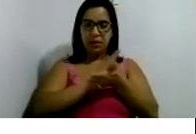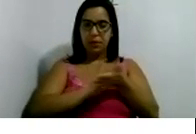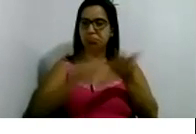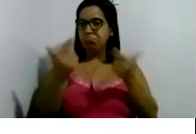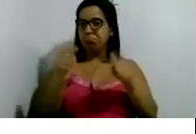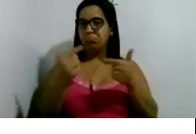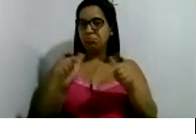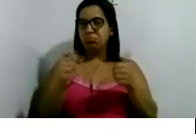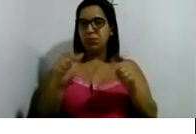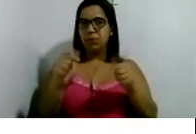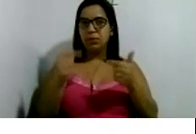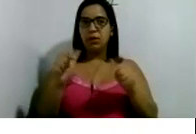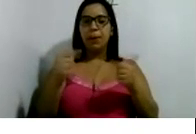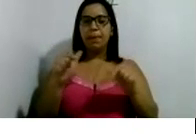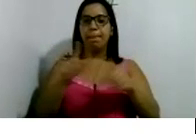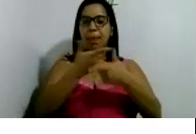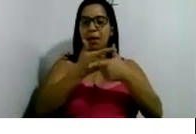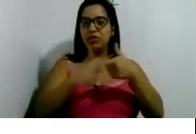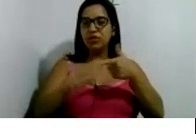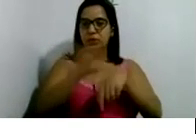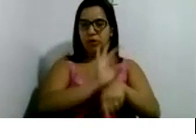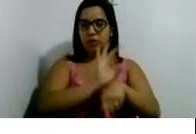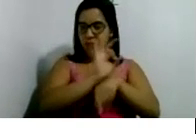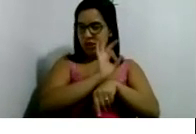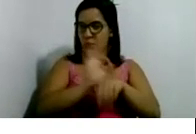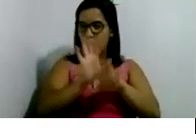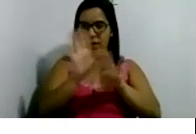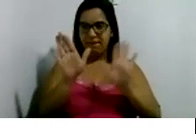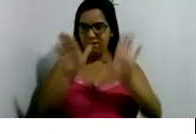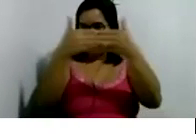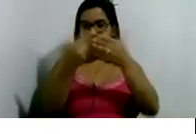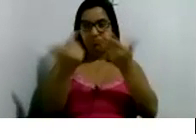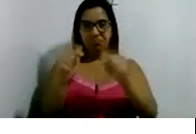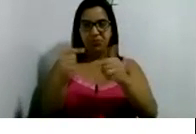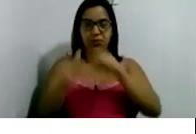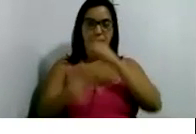tem a divisão celular completa.